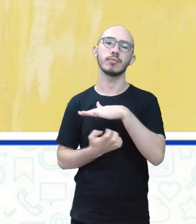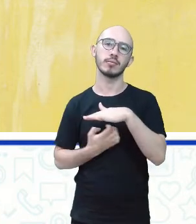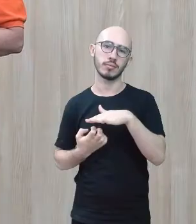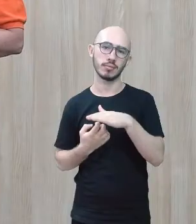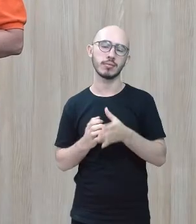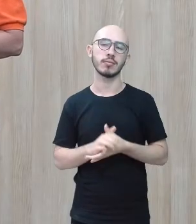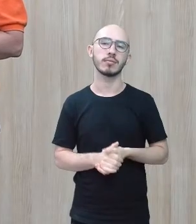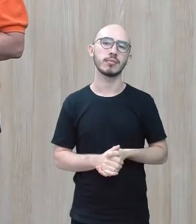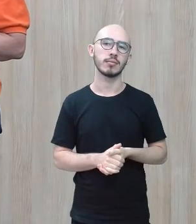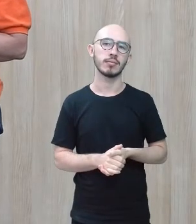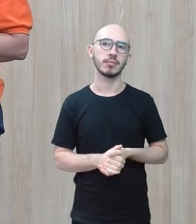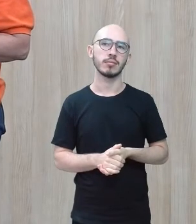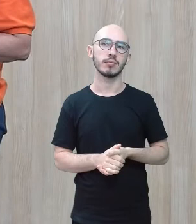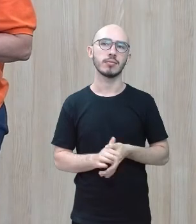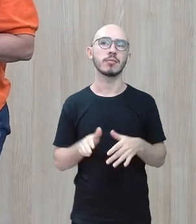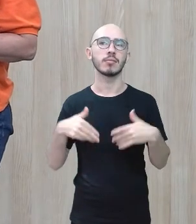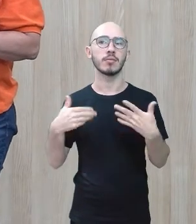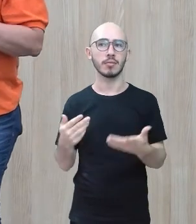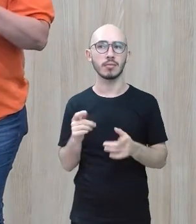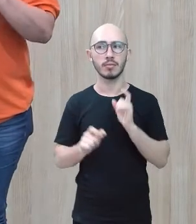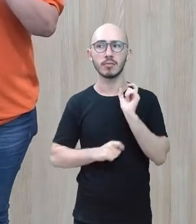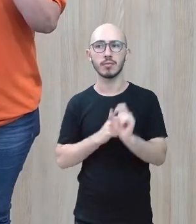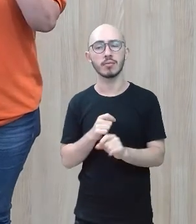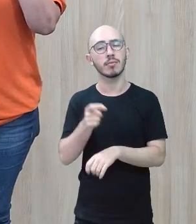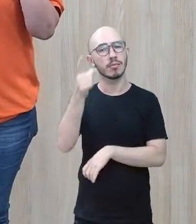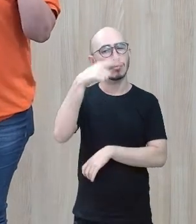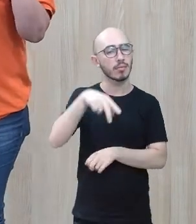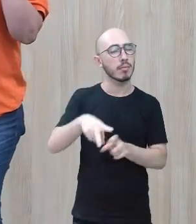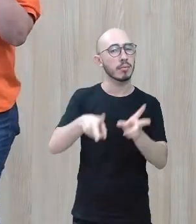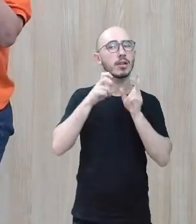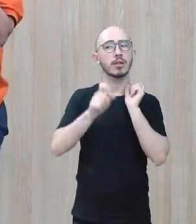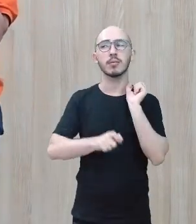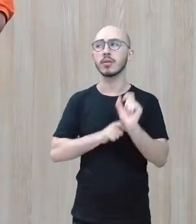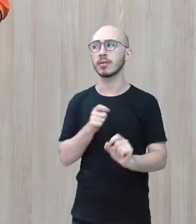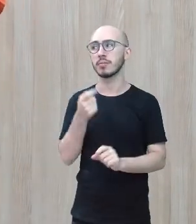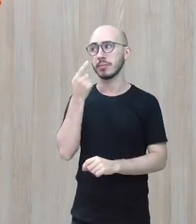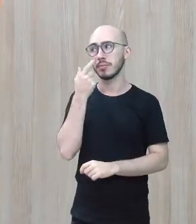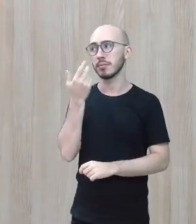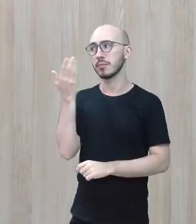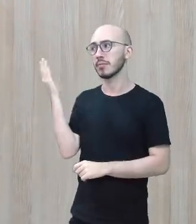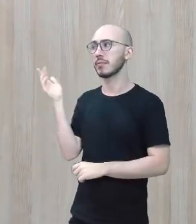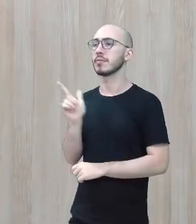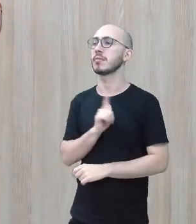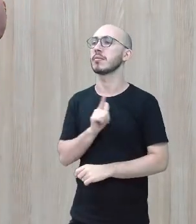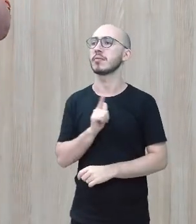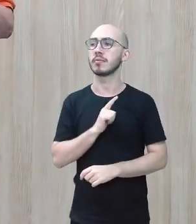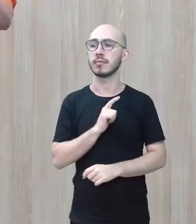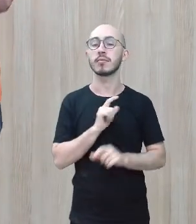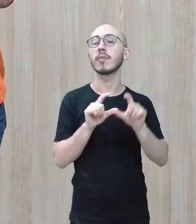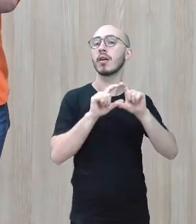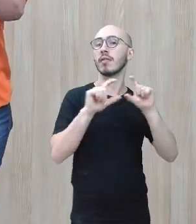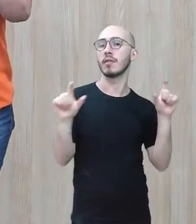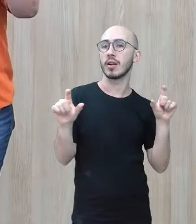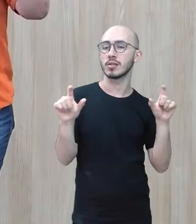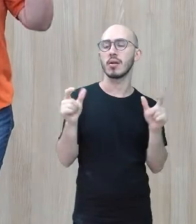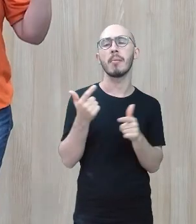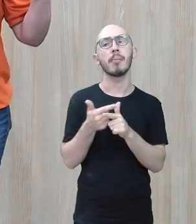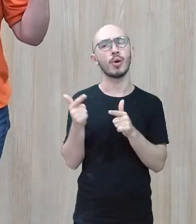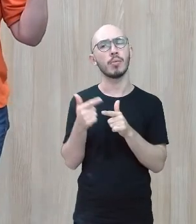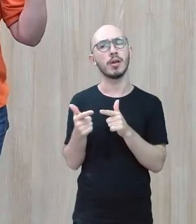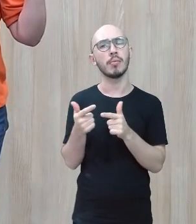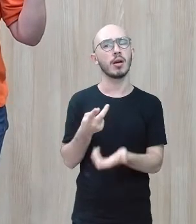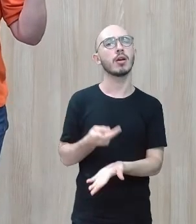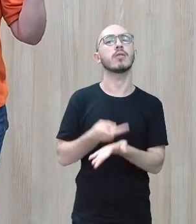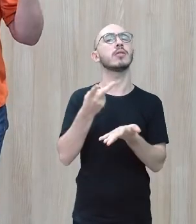empresa. Então, vocês percebem aí, não é? Que nós temos na primeira oração, os problemas